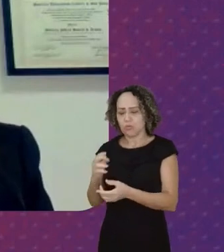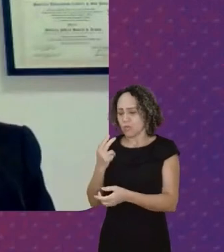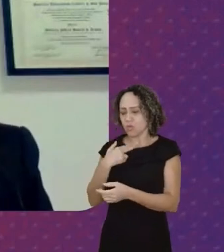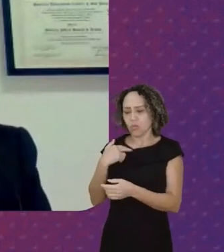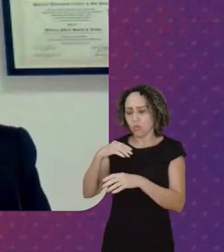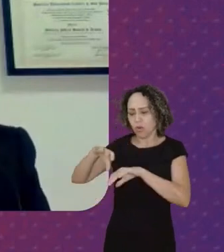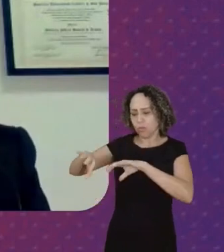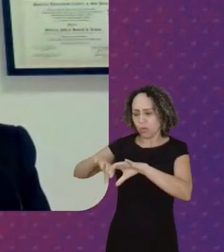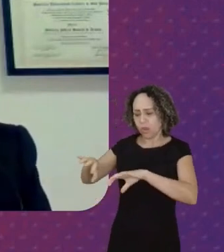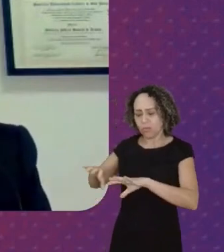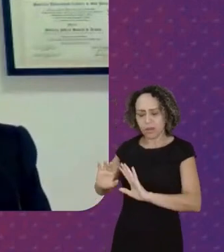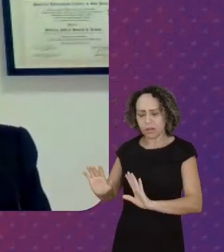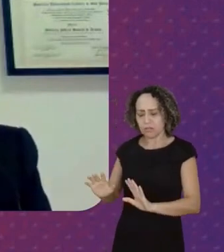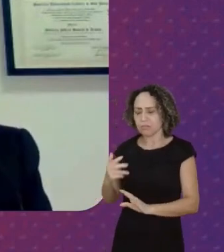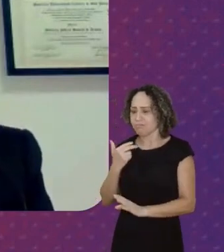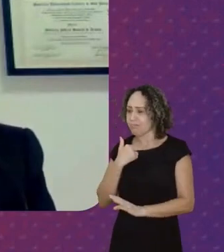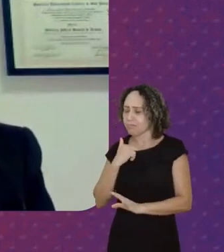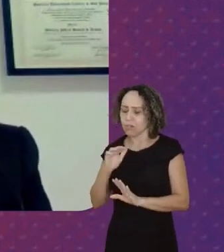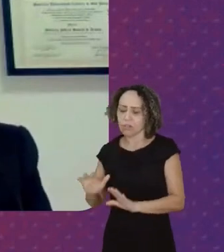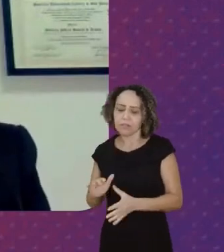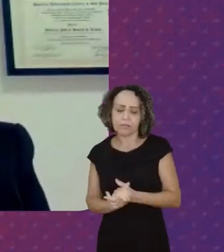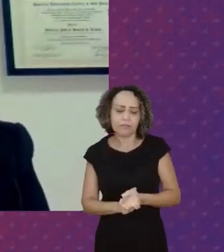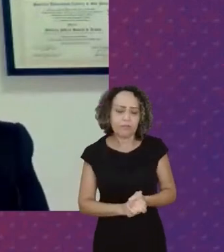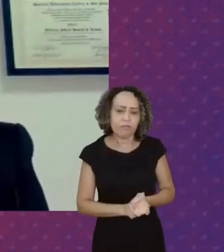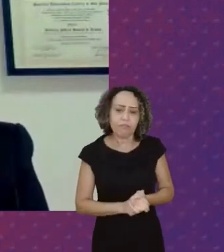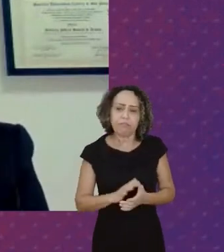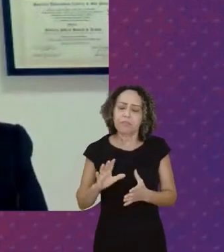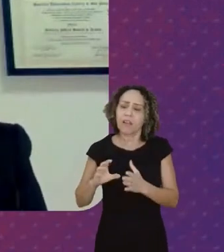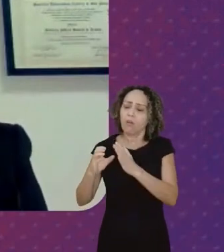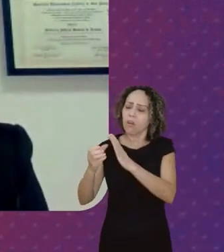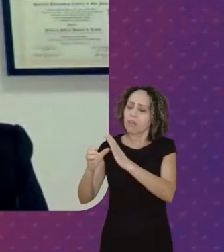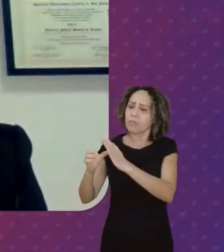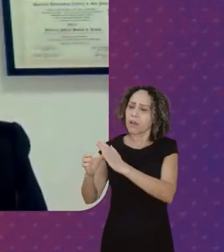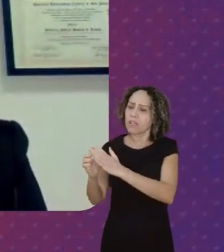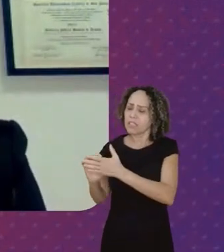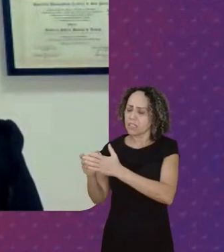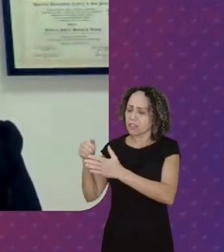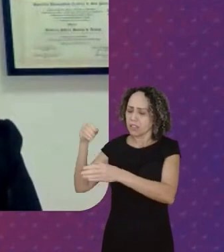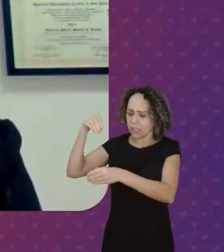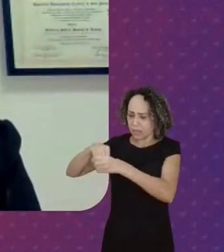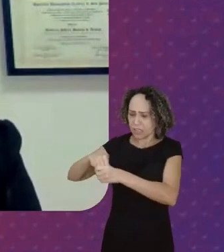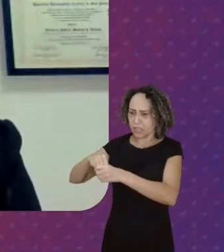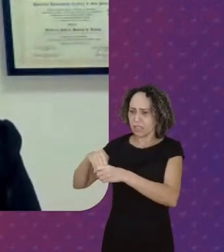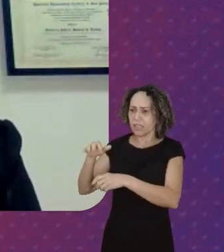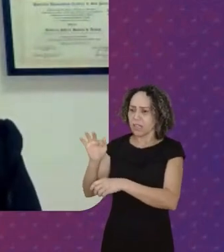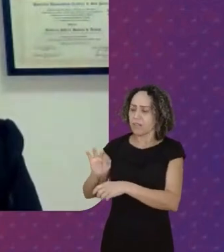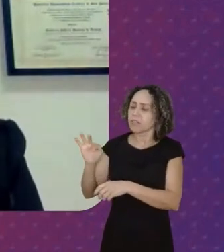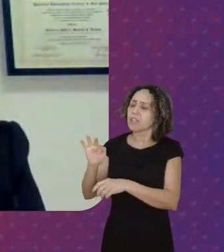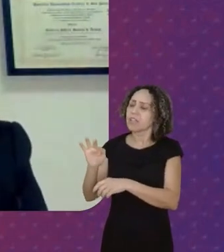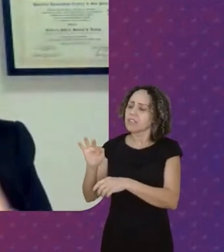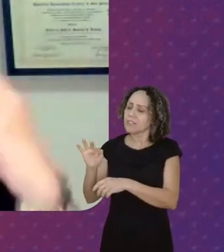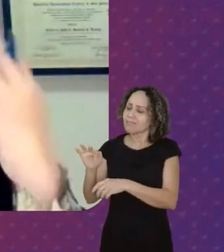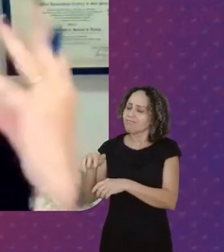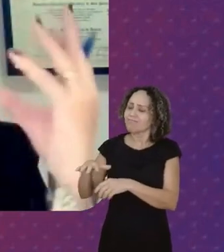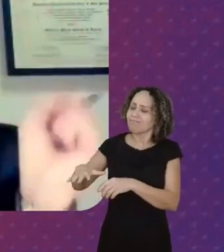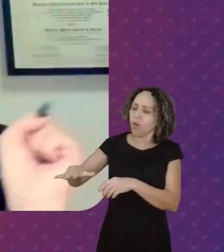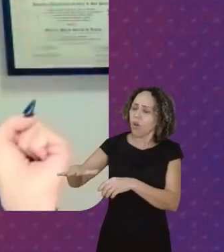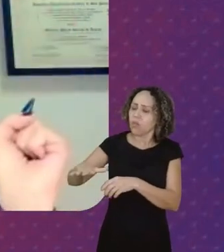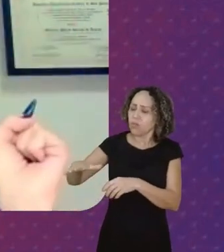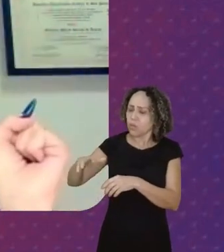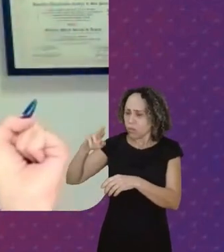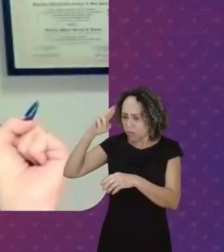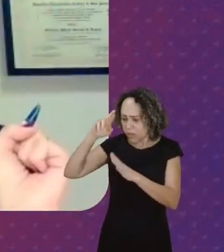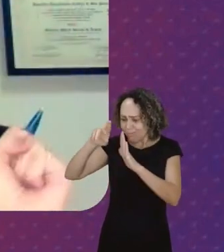né, esses partidos que integram a federação, seus membros, eles vão ter que seguir também as diretrizes previstas no